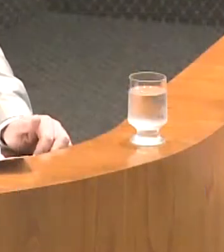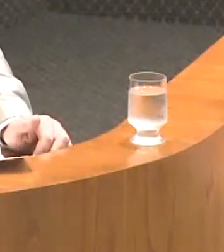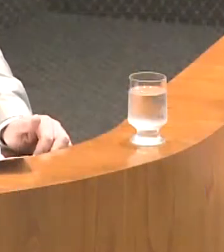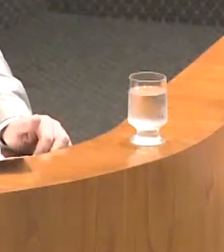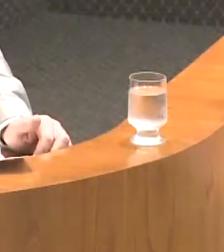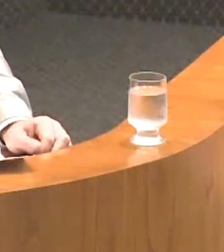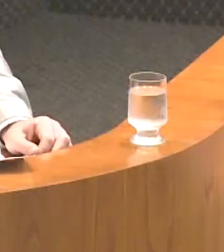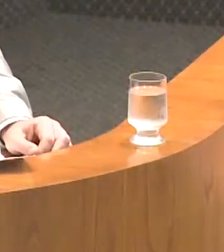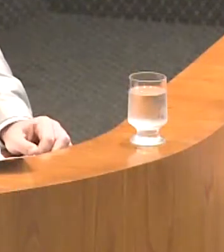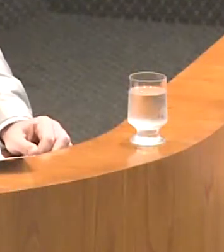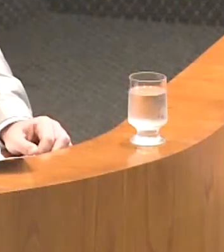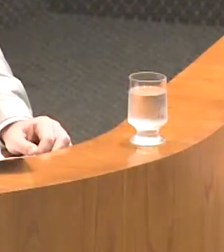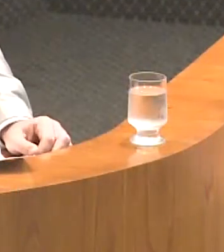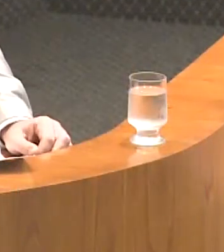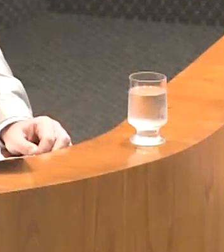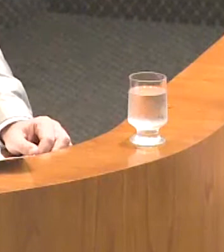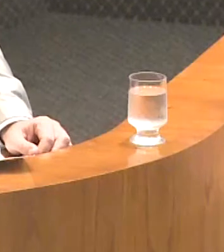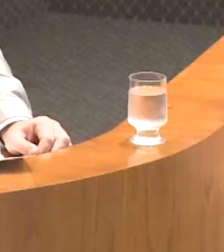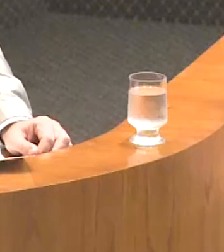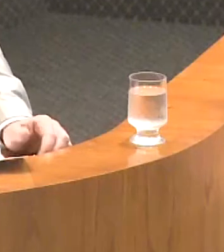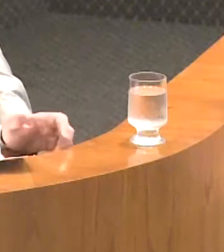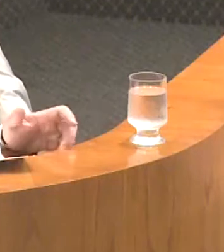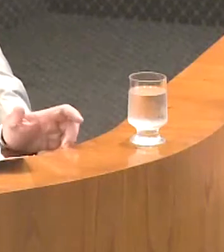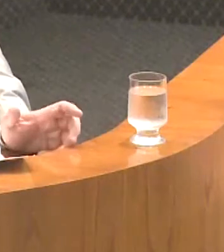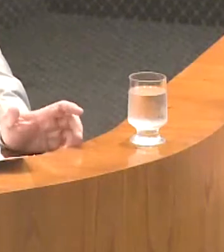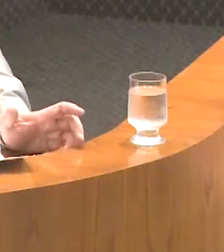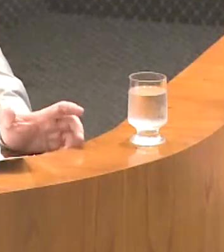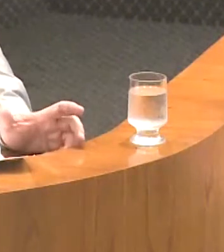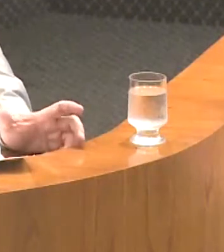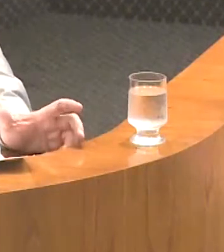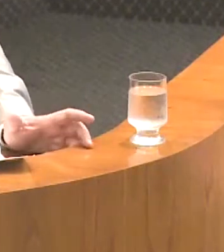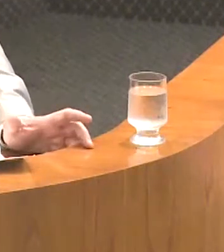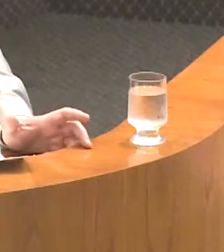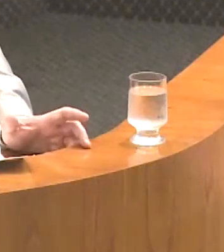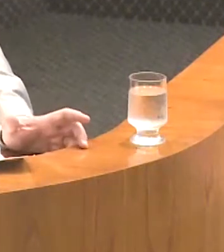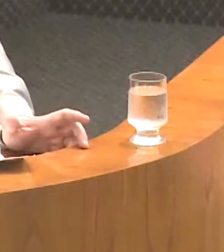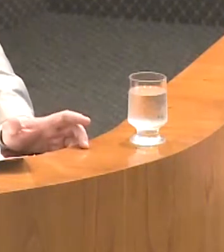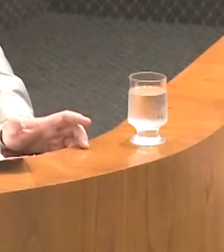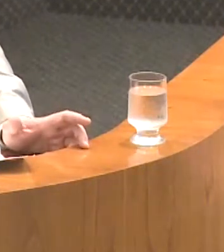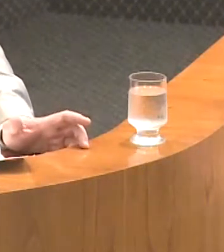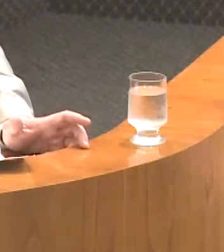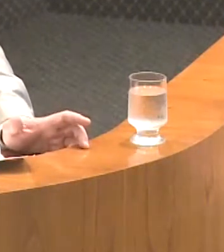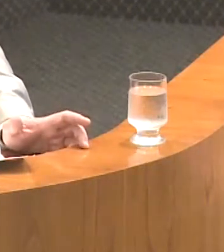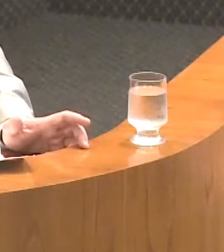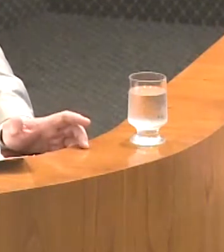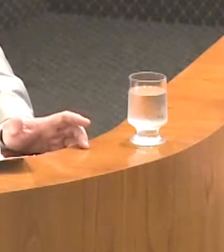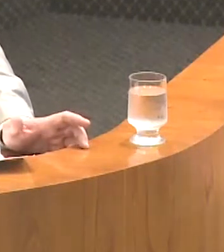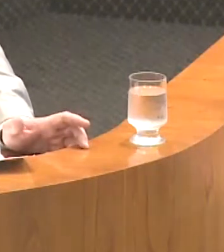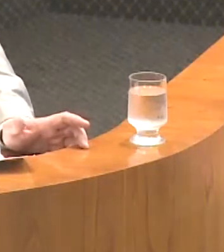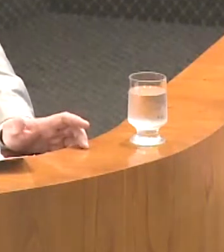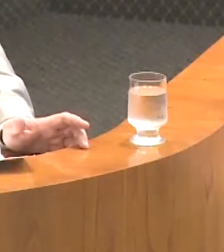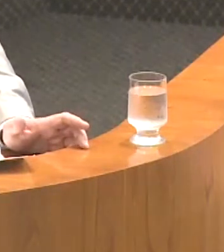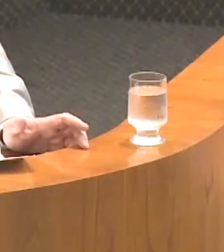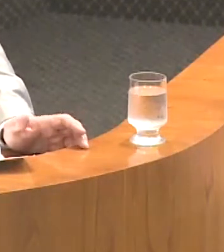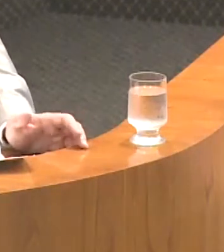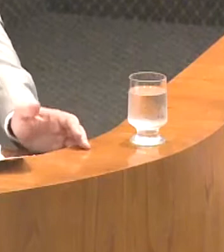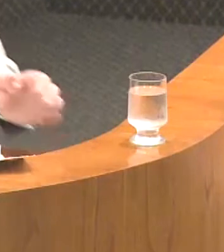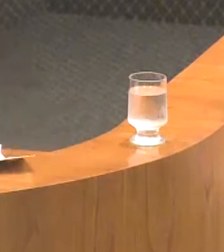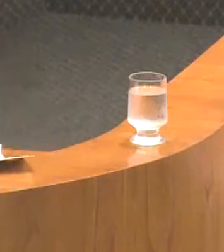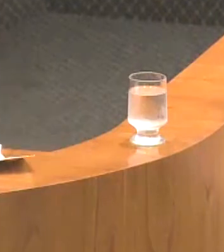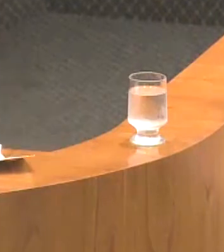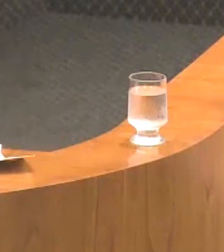recuperada, um comprometimento muito grande da direção, da gestão da escola, deputado Levi, e